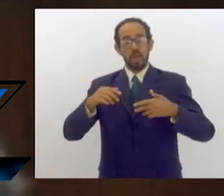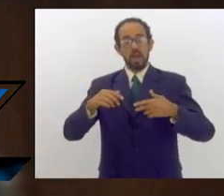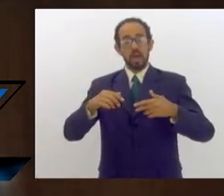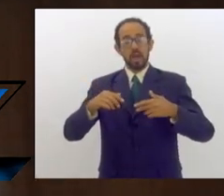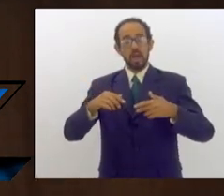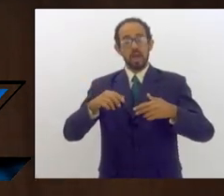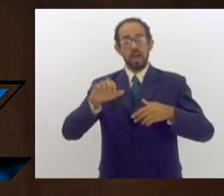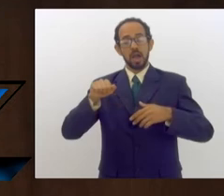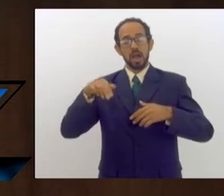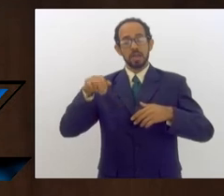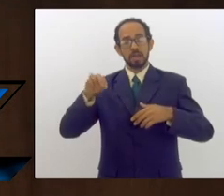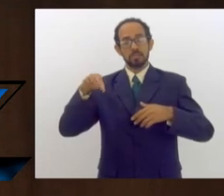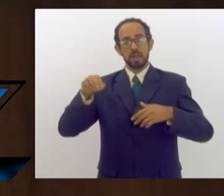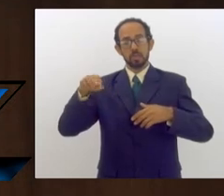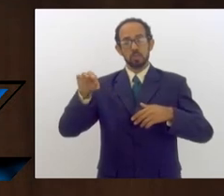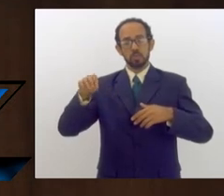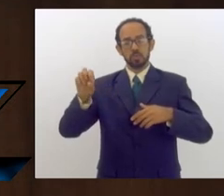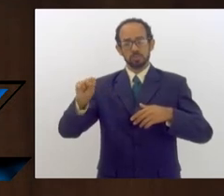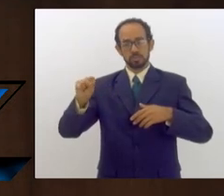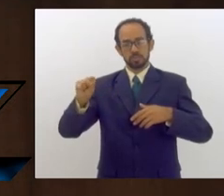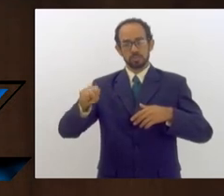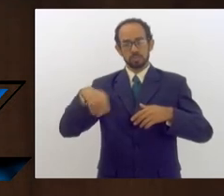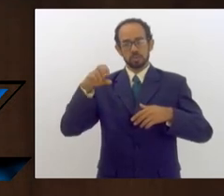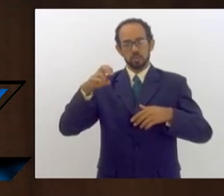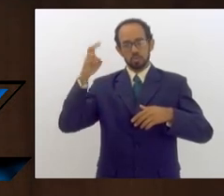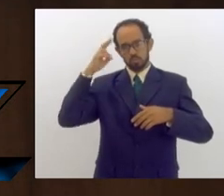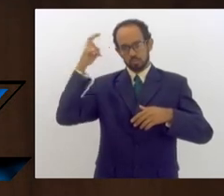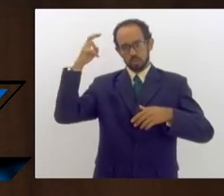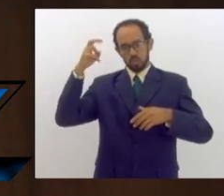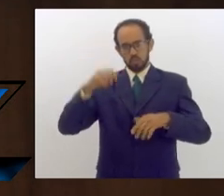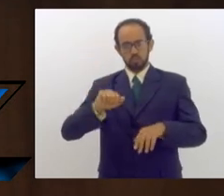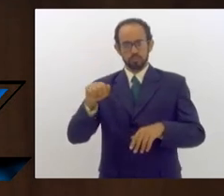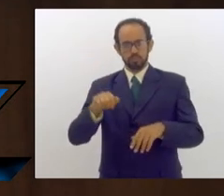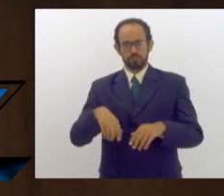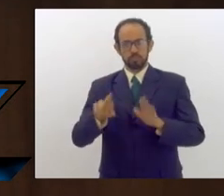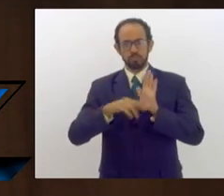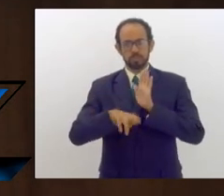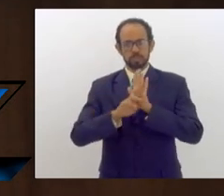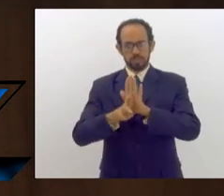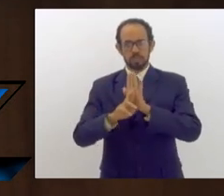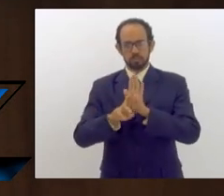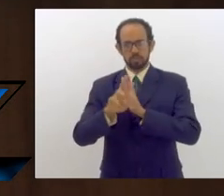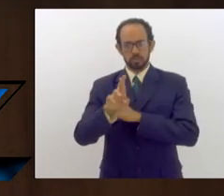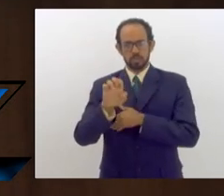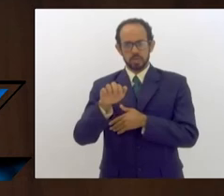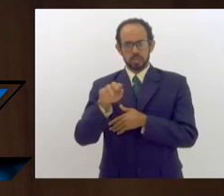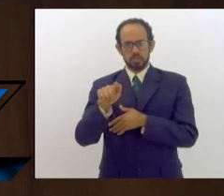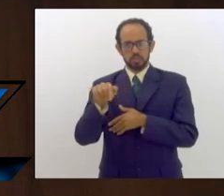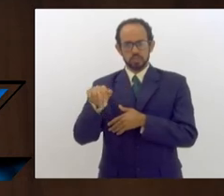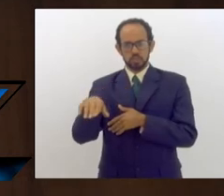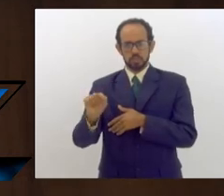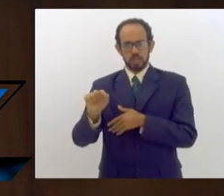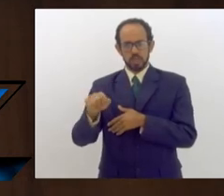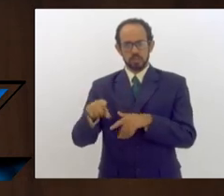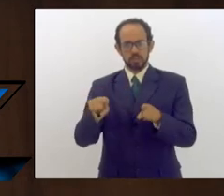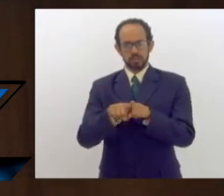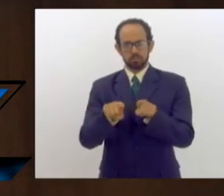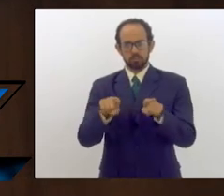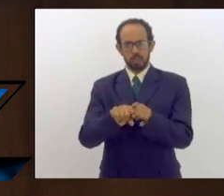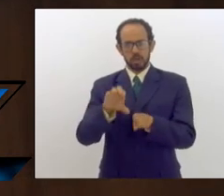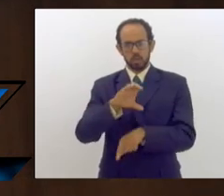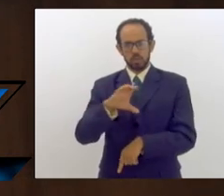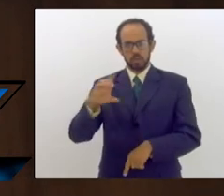representados por Regina estivemos Estamos também que marcar que a presença da coordenadora